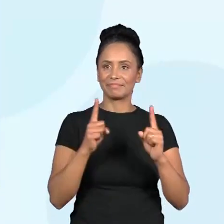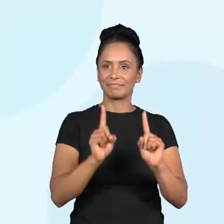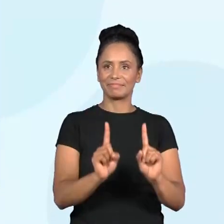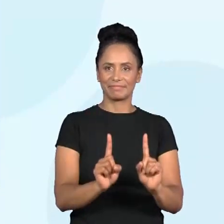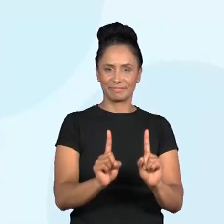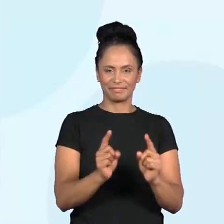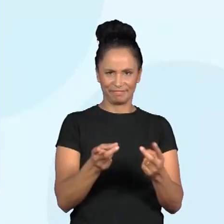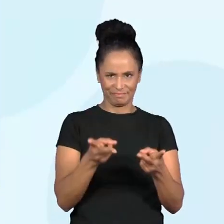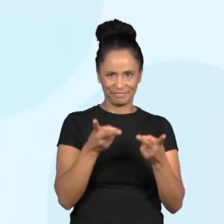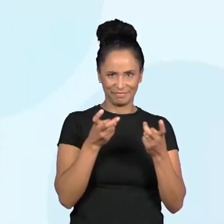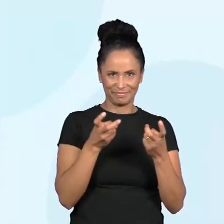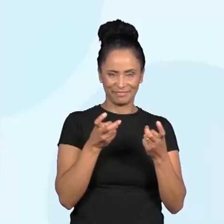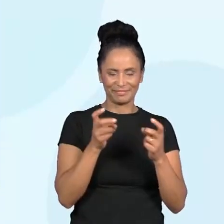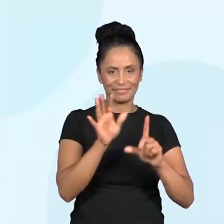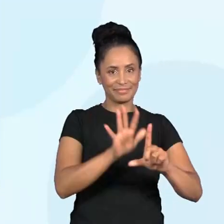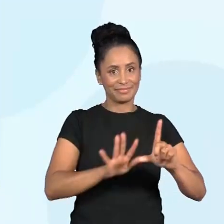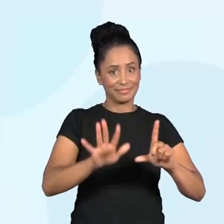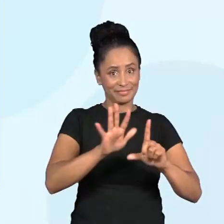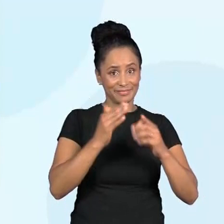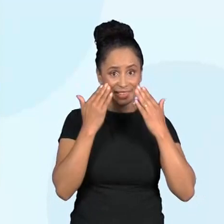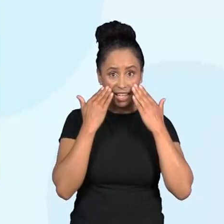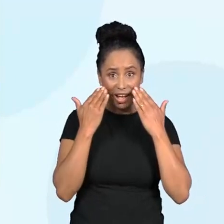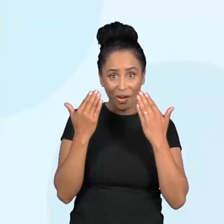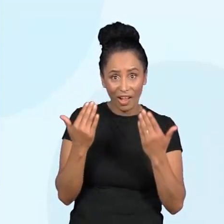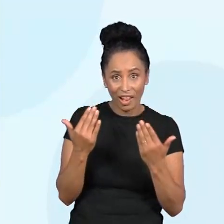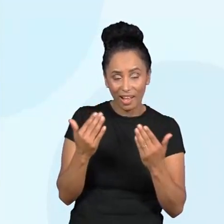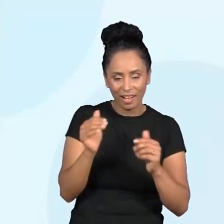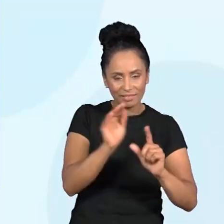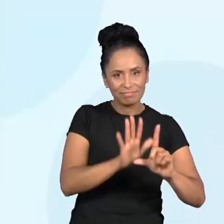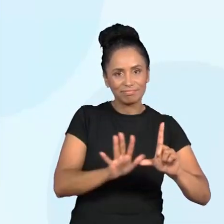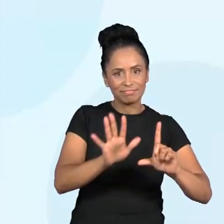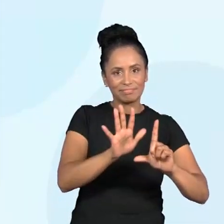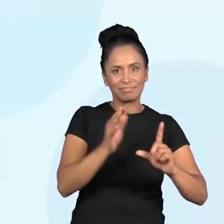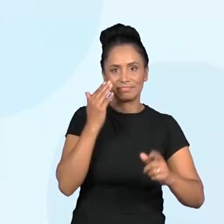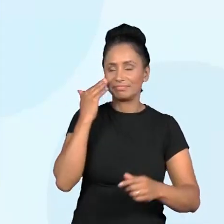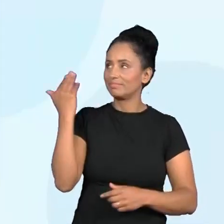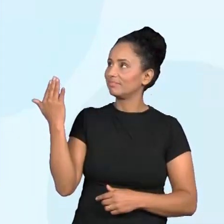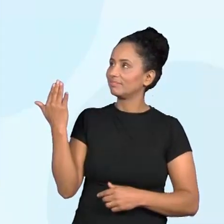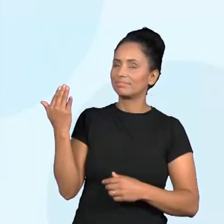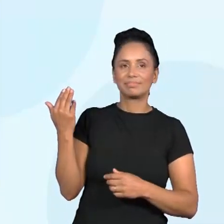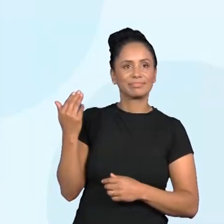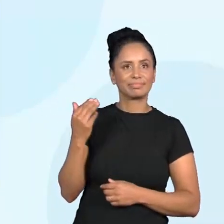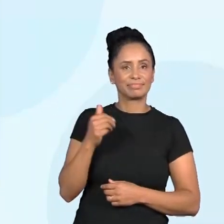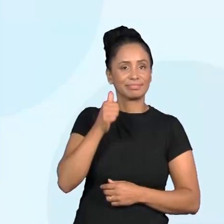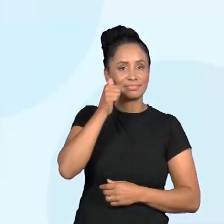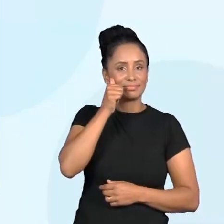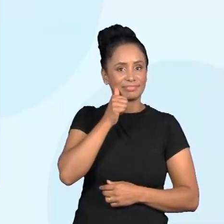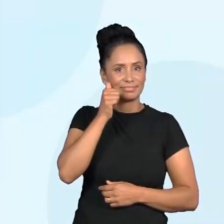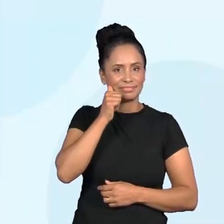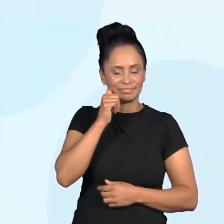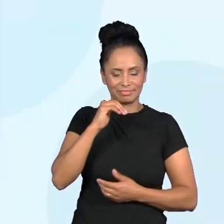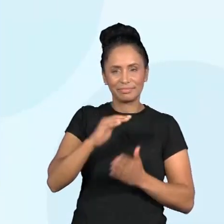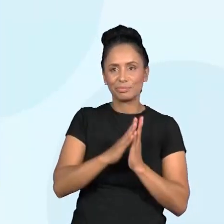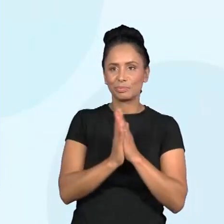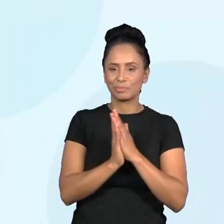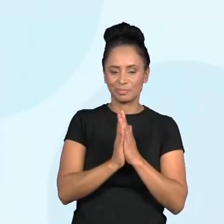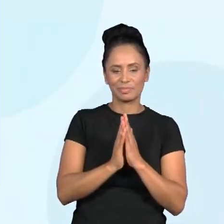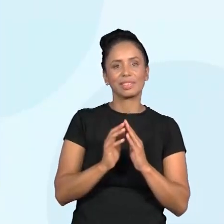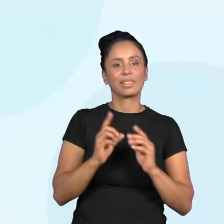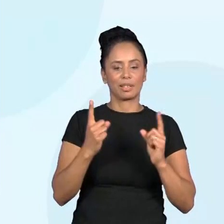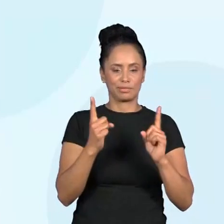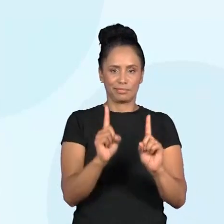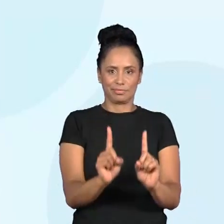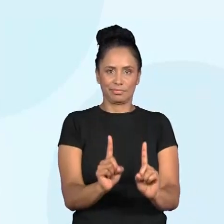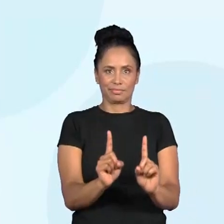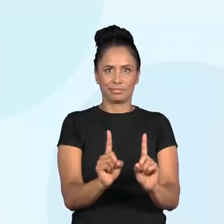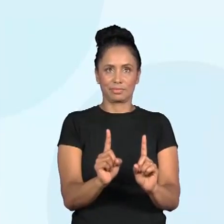Já podemos ver uma imagem na tela, não é mesmo? Tem aí uma mocinha, uma menina, com o